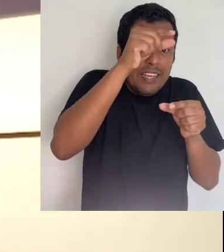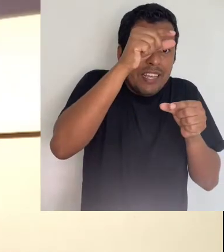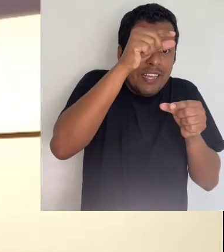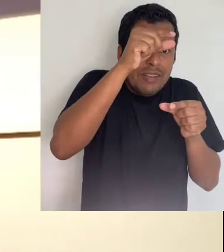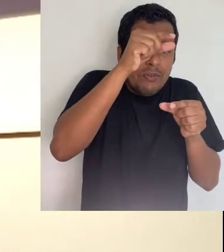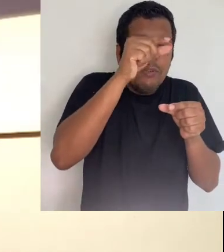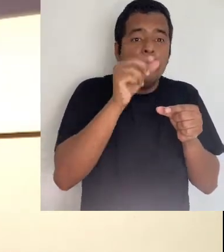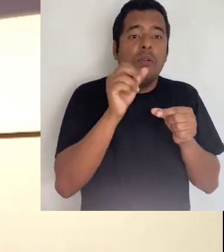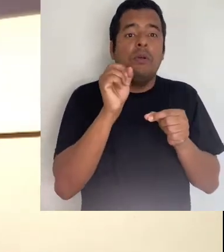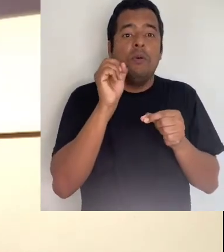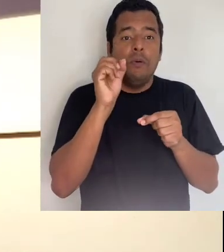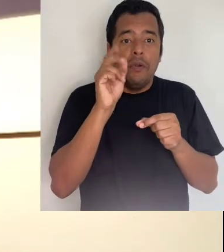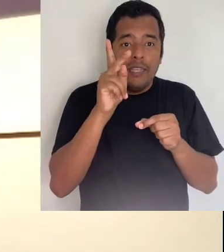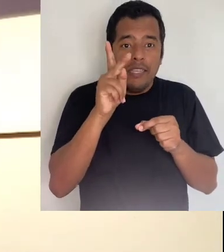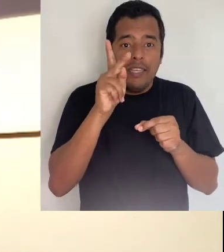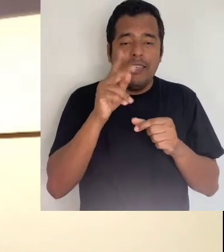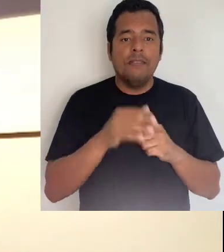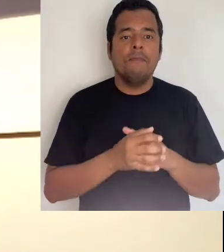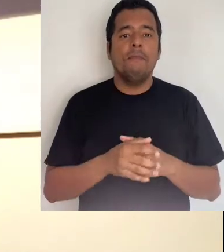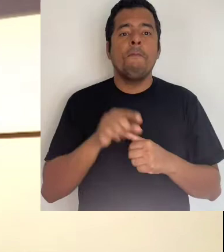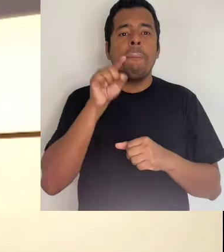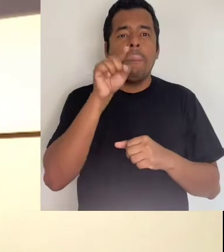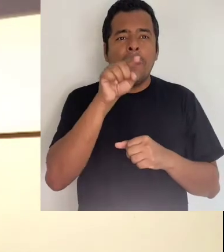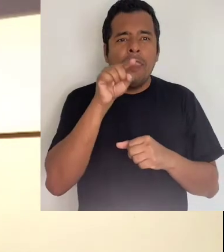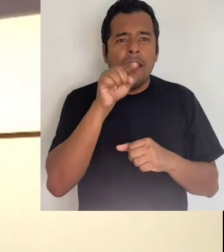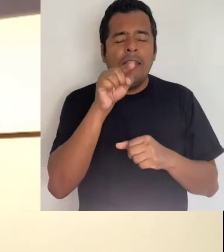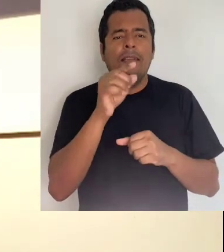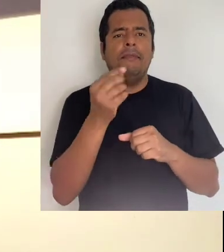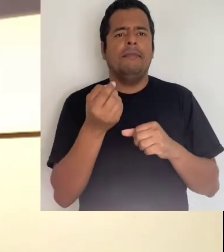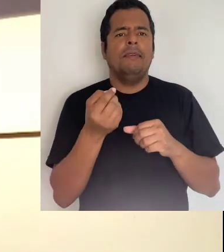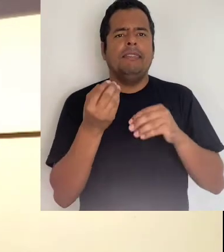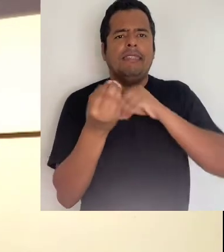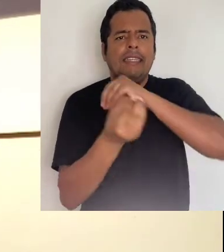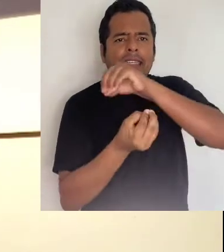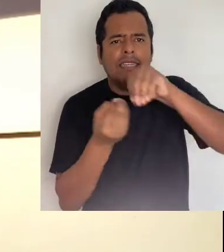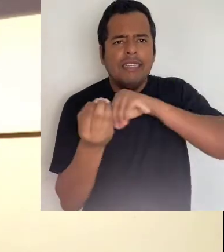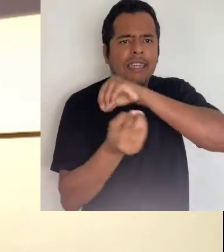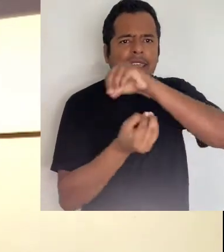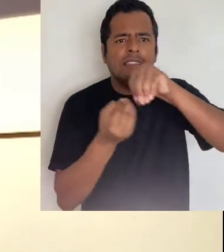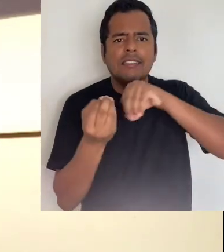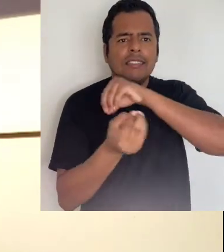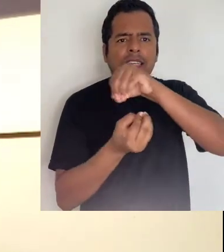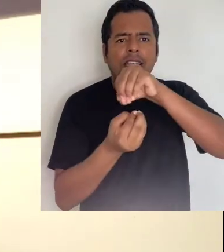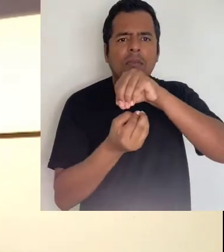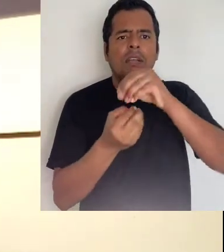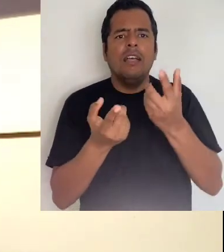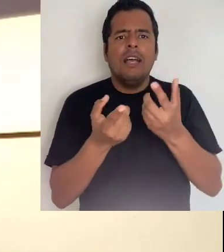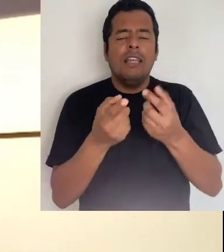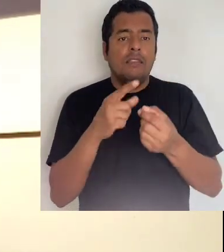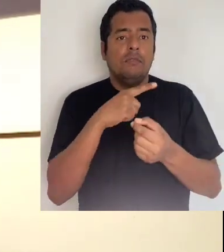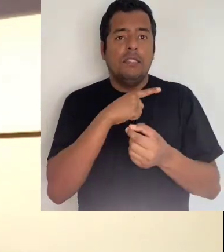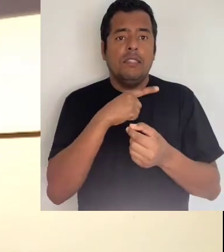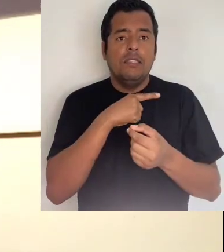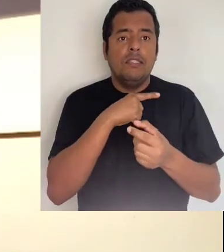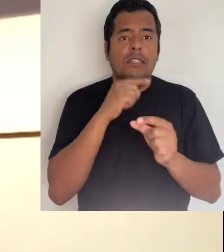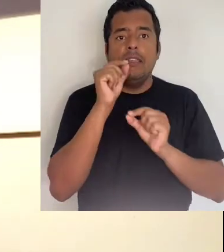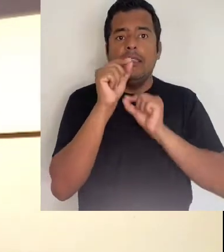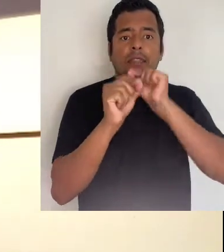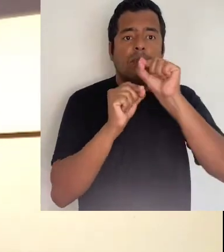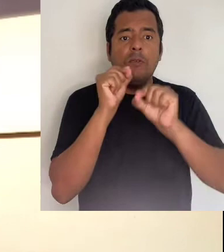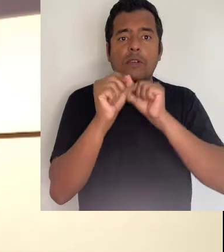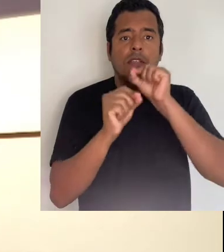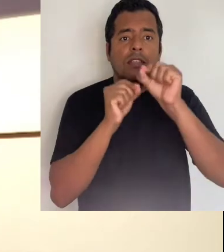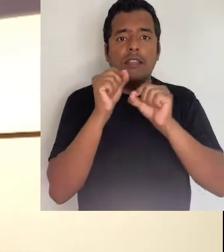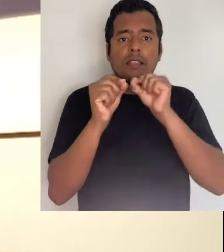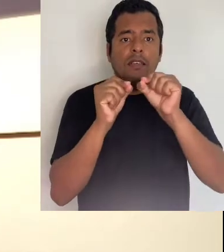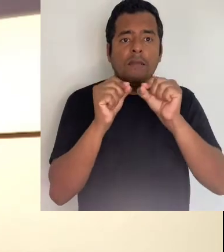aqui no balão de fundo redondo. É uma reação, pessoal, que por si só já é exotérmica, tá? Então